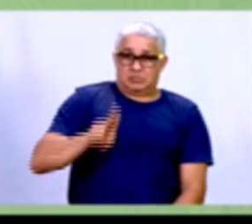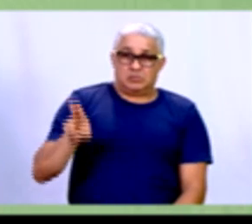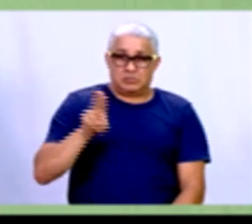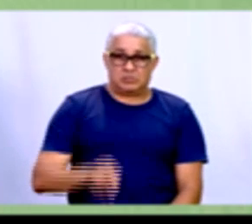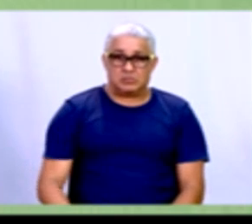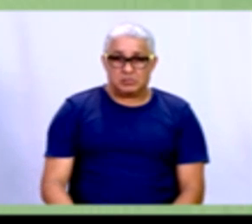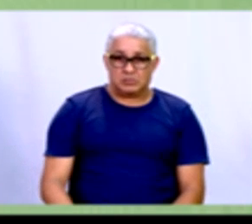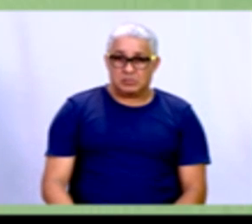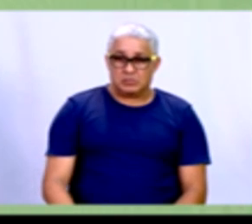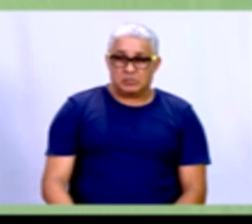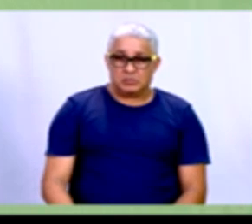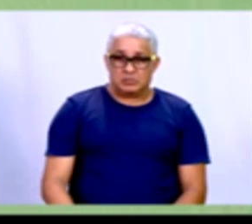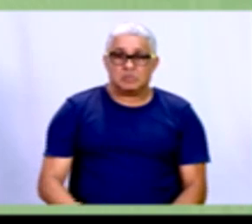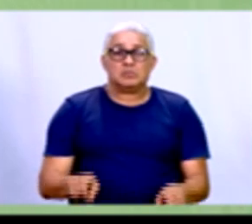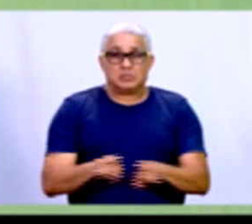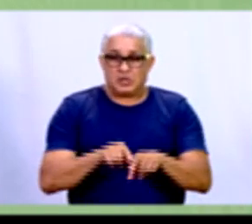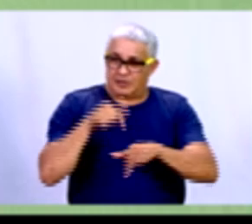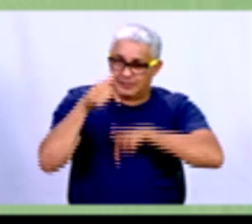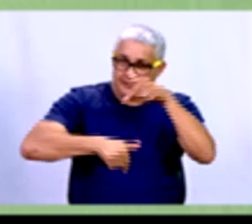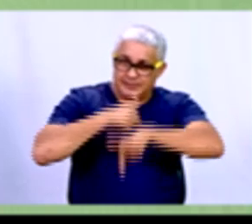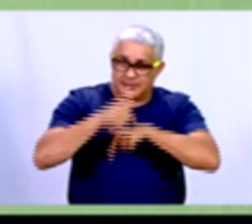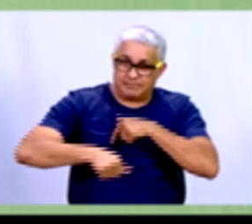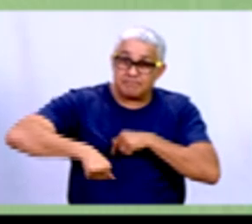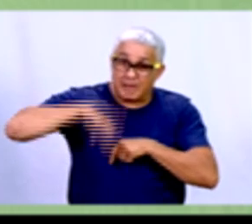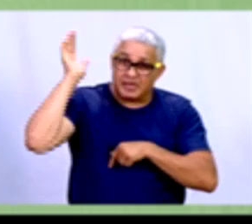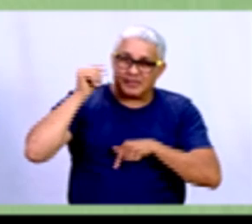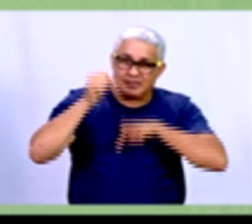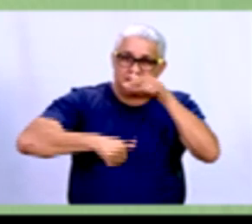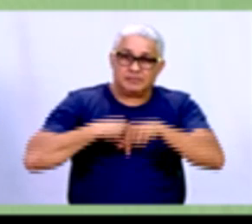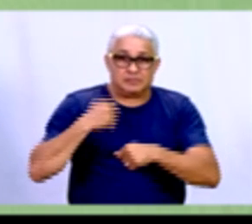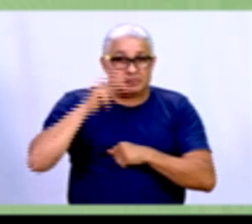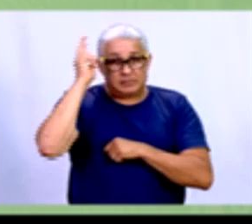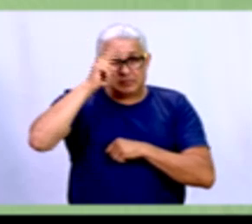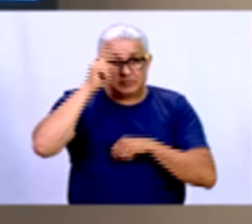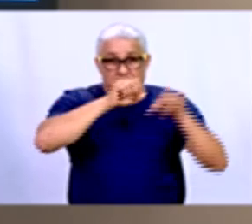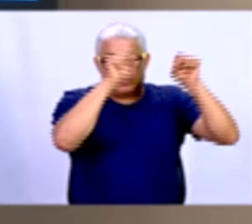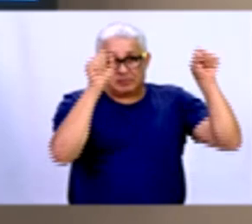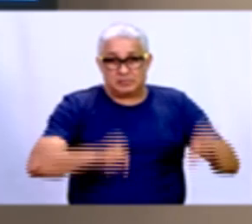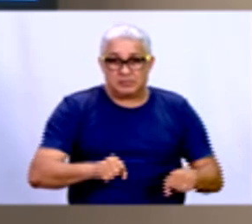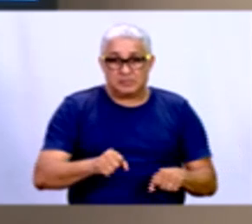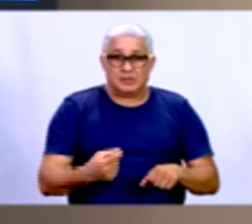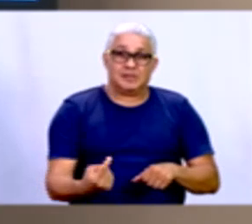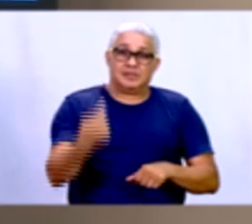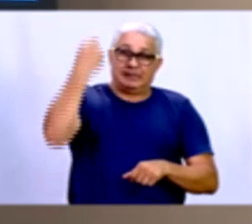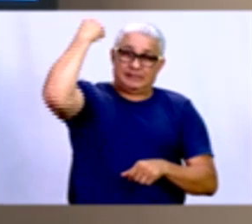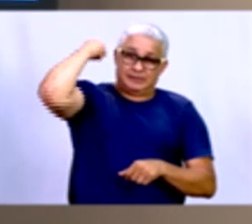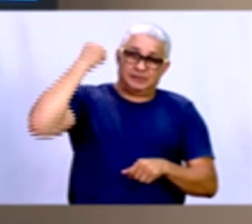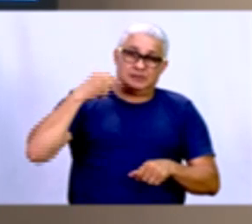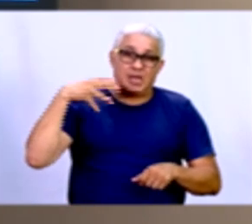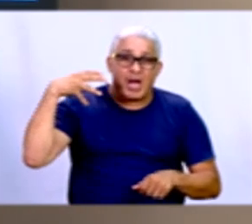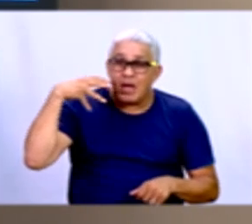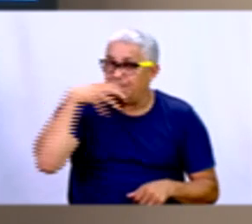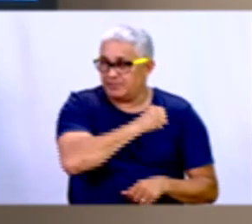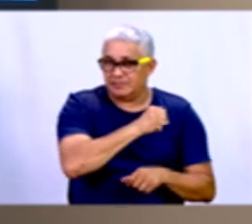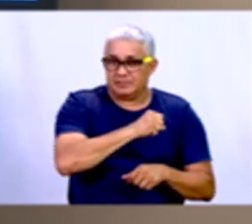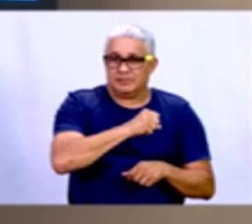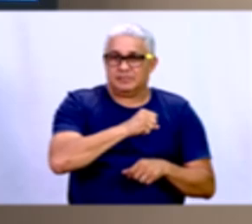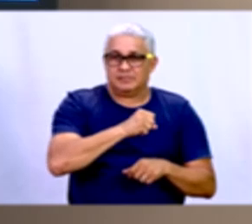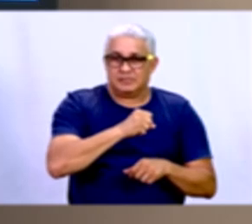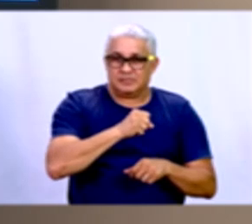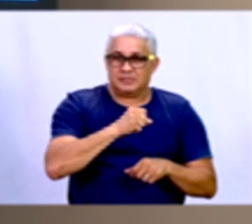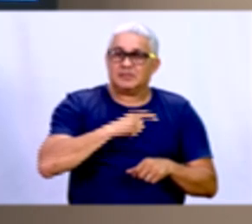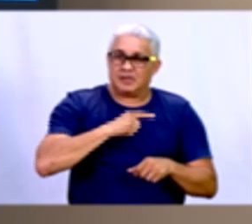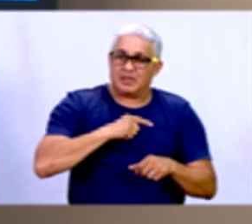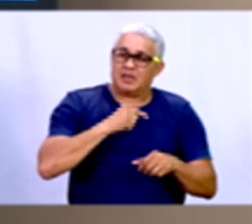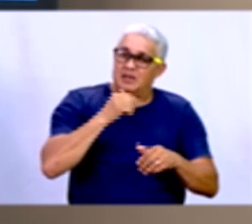Ele aumenta a produtividade? Porque lembrando que o sistema, se ele não era automatizado, ou se já era automatizado e está passando pela sua